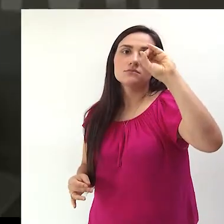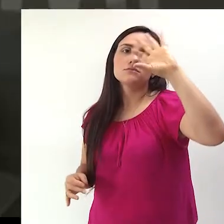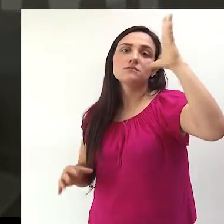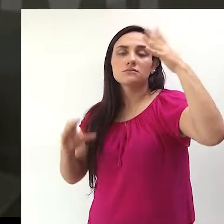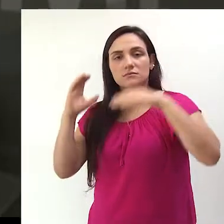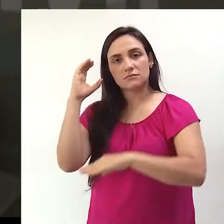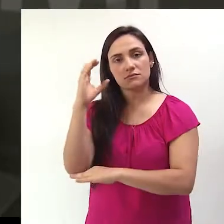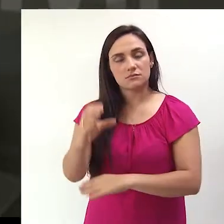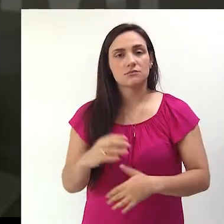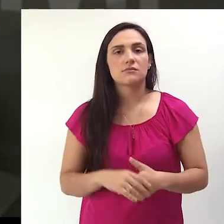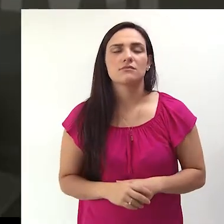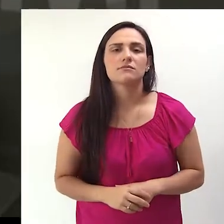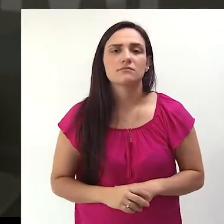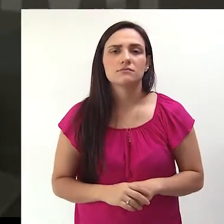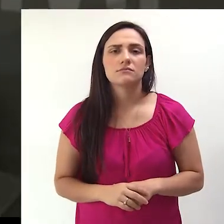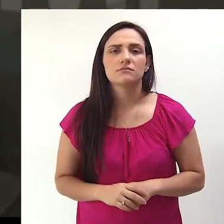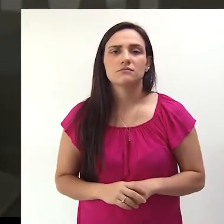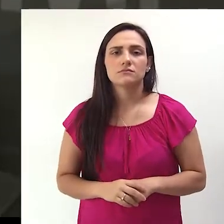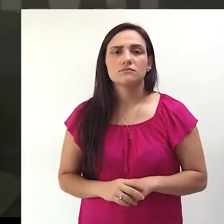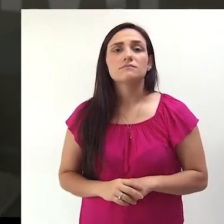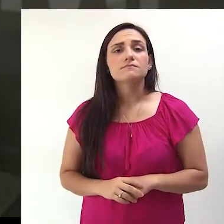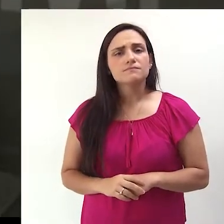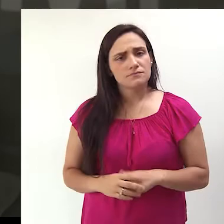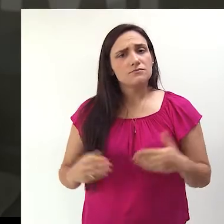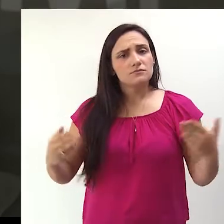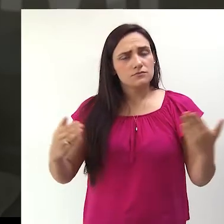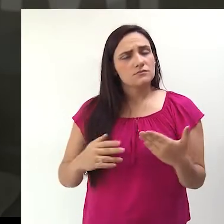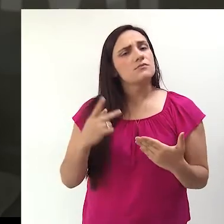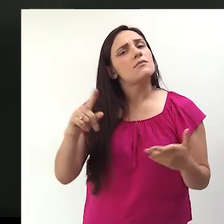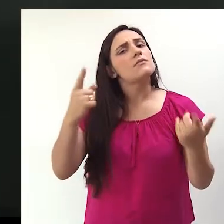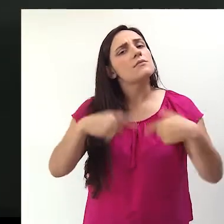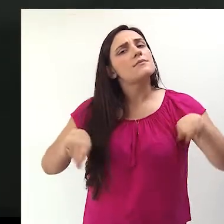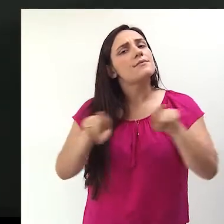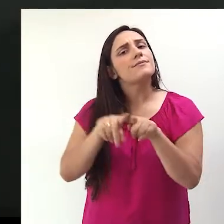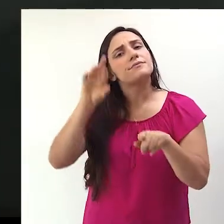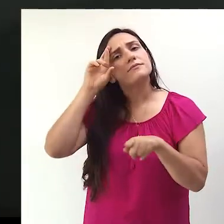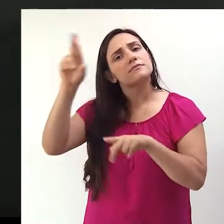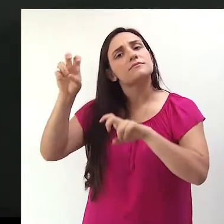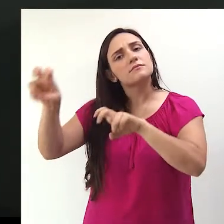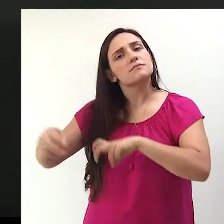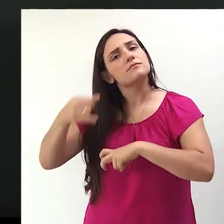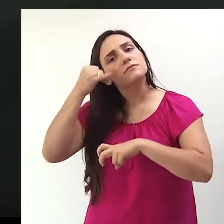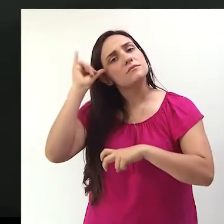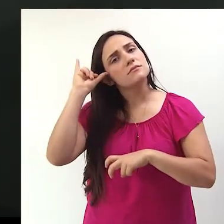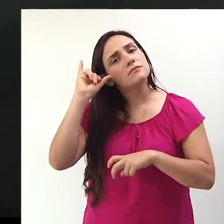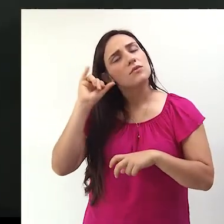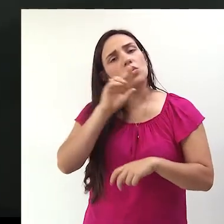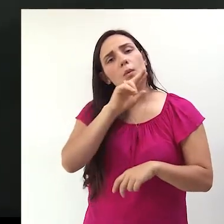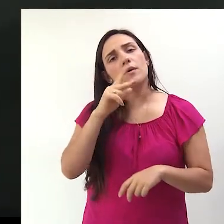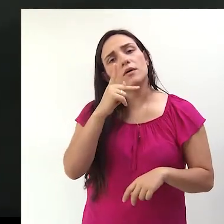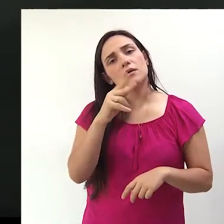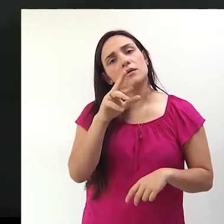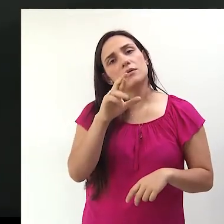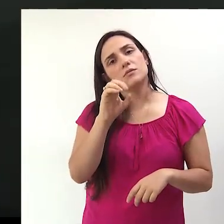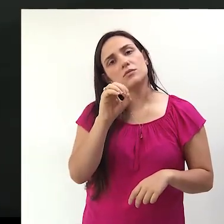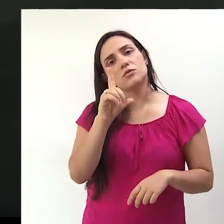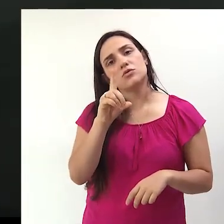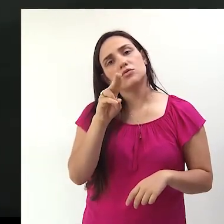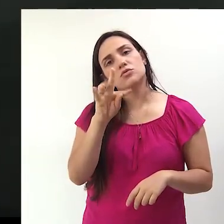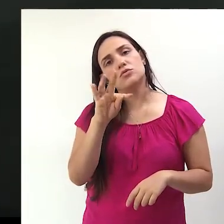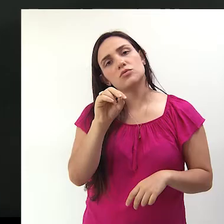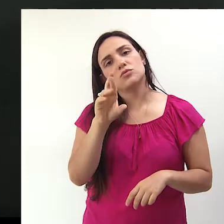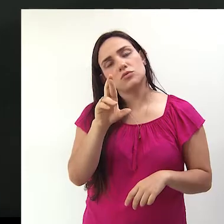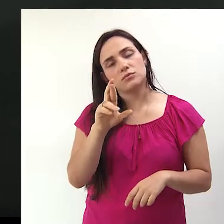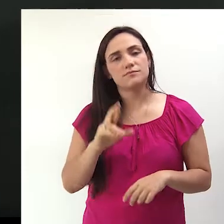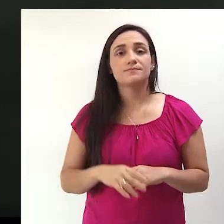né? E, doutor, como que é essa parceria com os produtores rurais? Então, na parte formal, nós